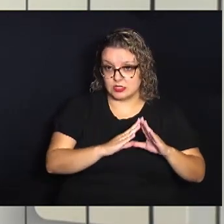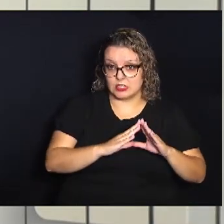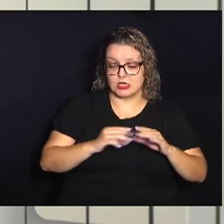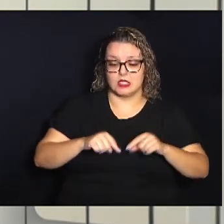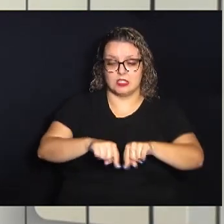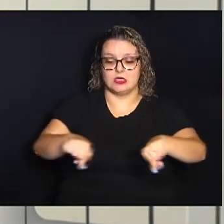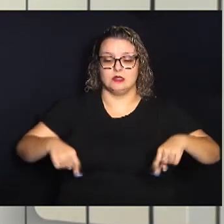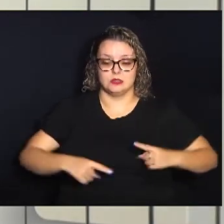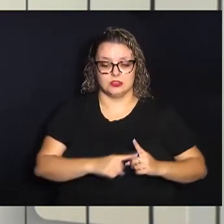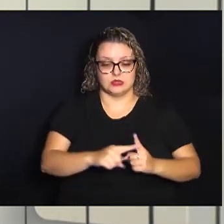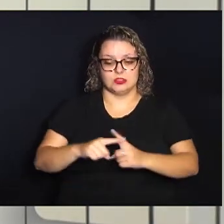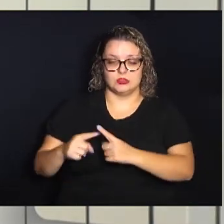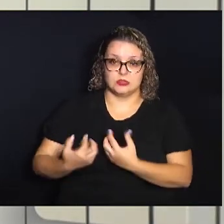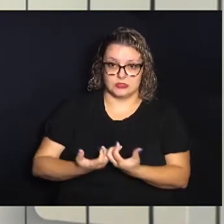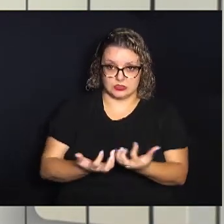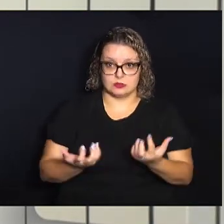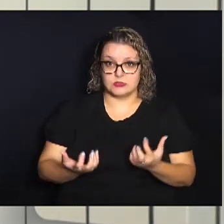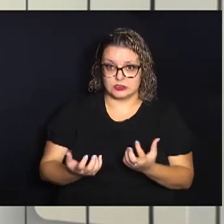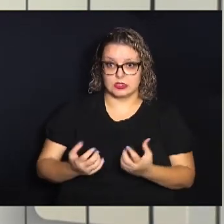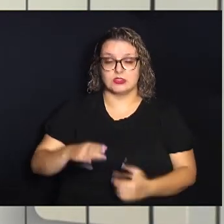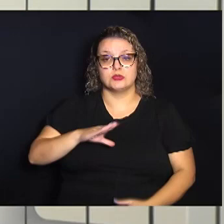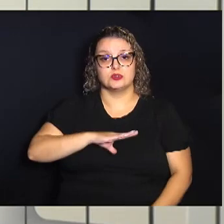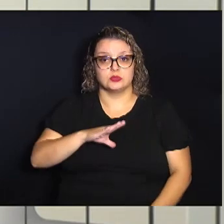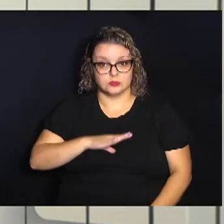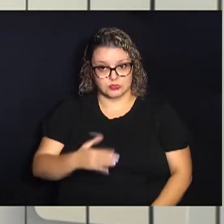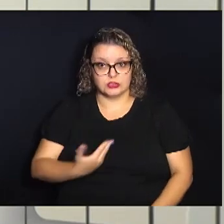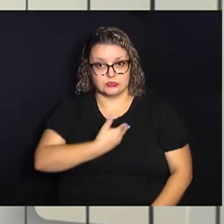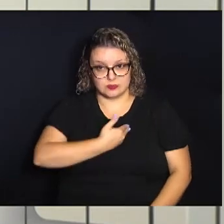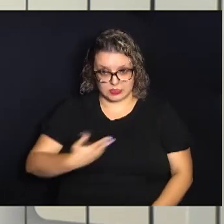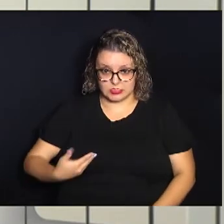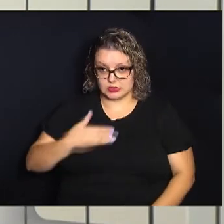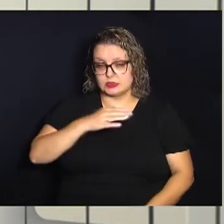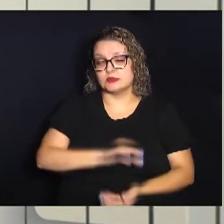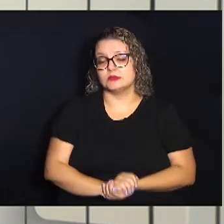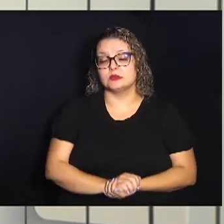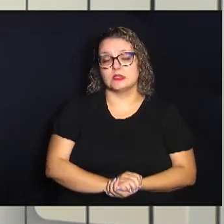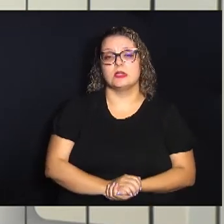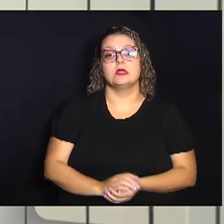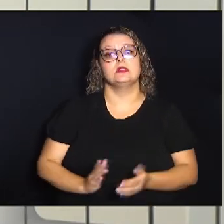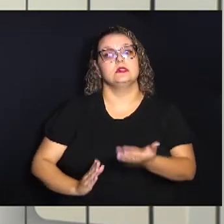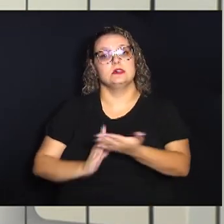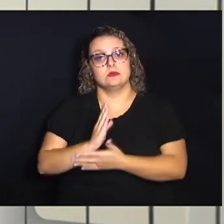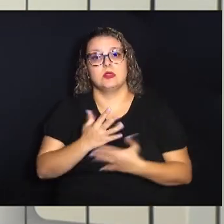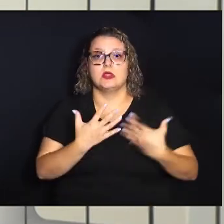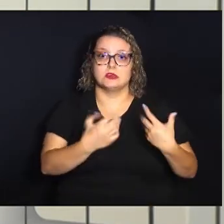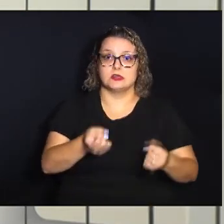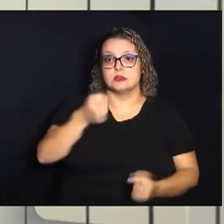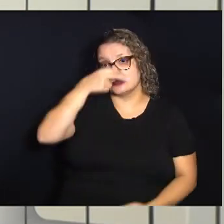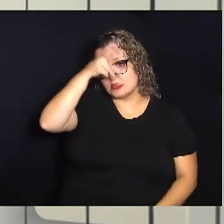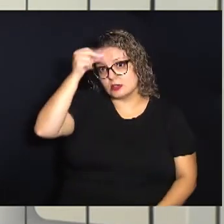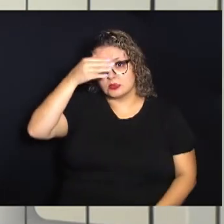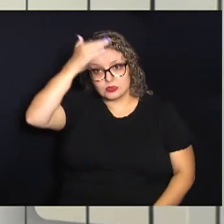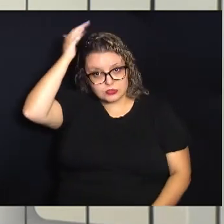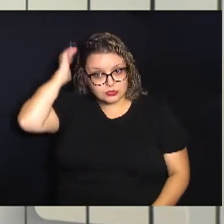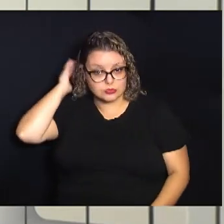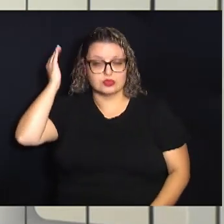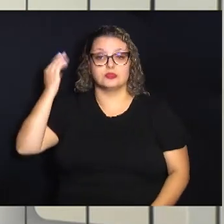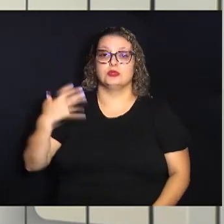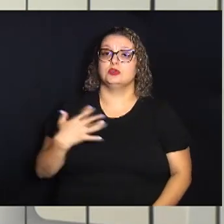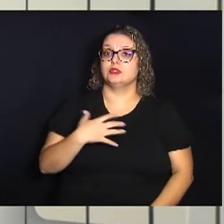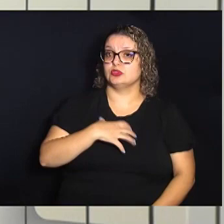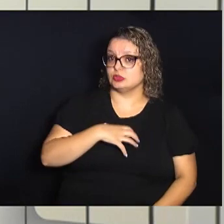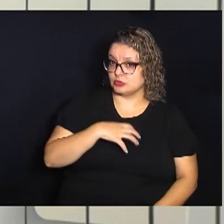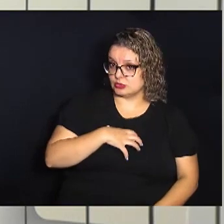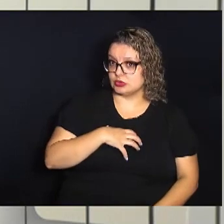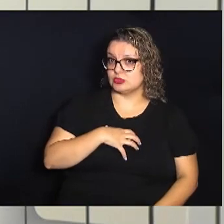Em sendo aprovada nesta quarta-feira, a proposta segue para a sanção do prefeito Dário Saad de maneira a